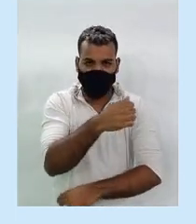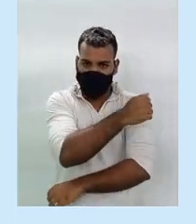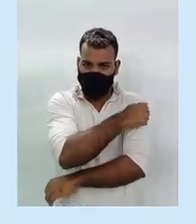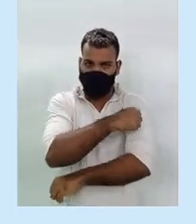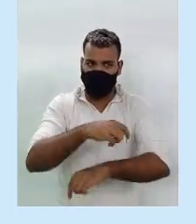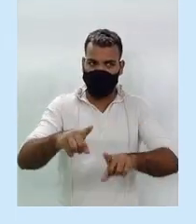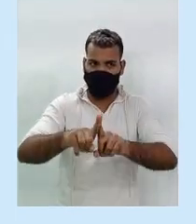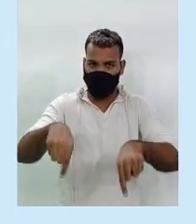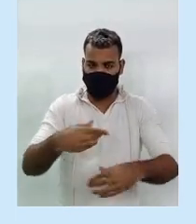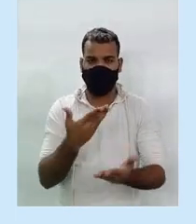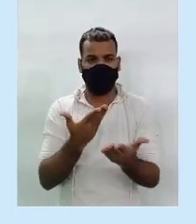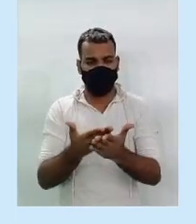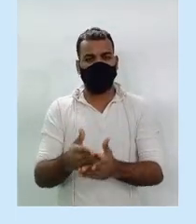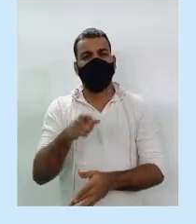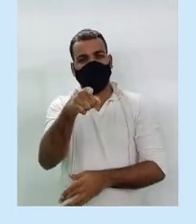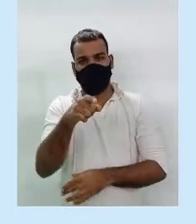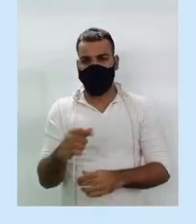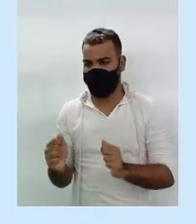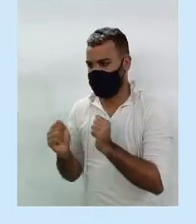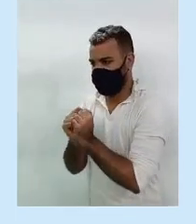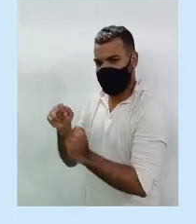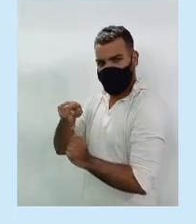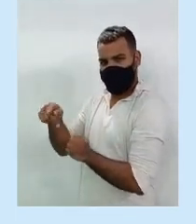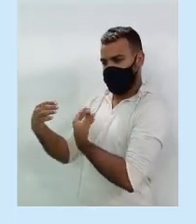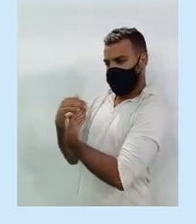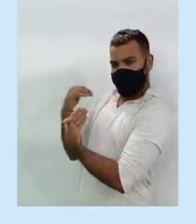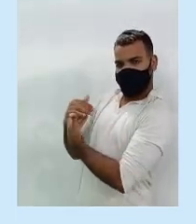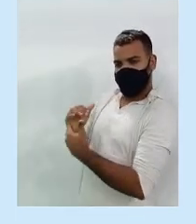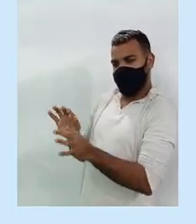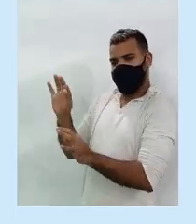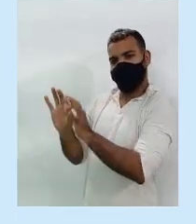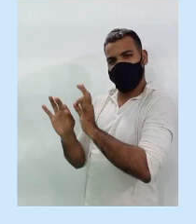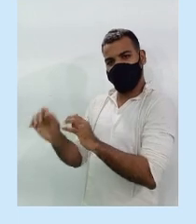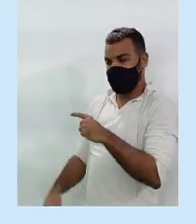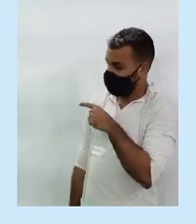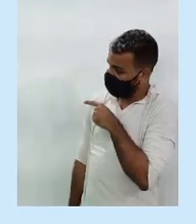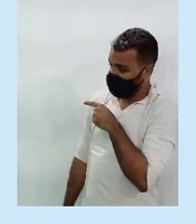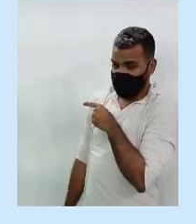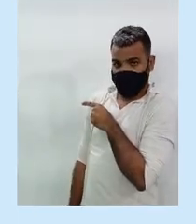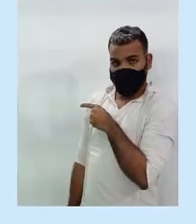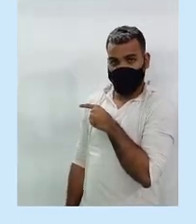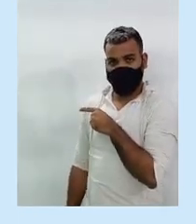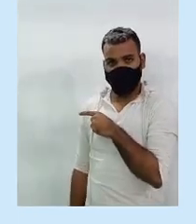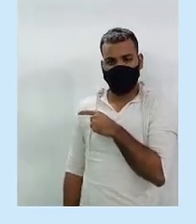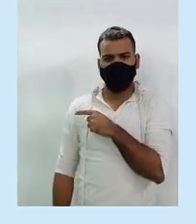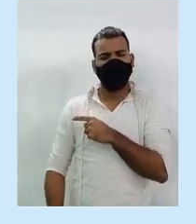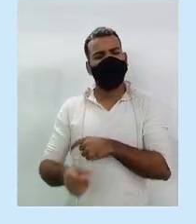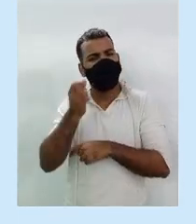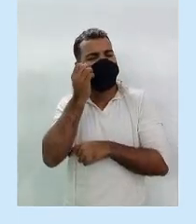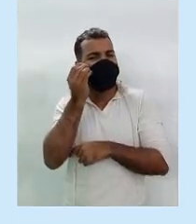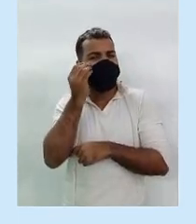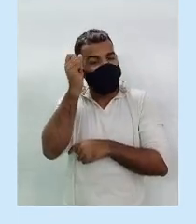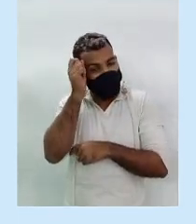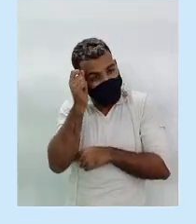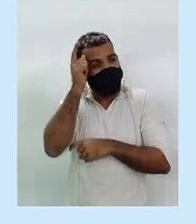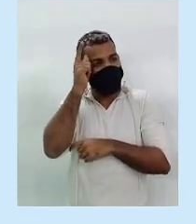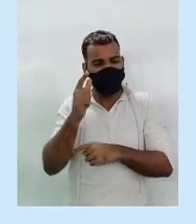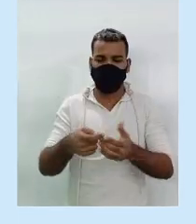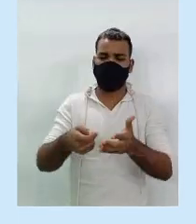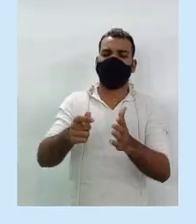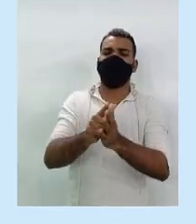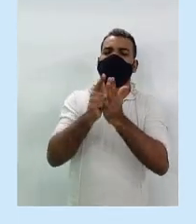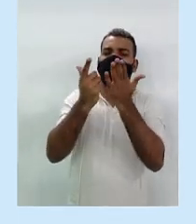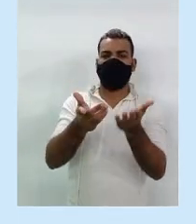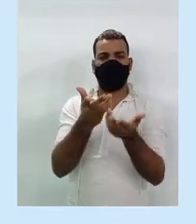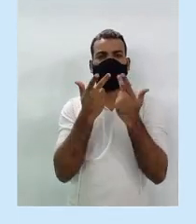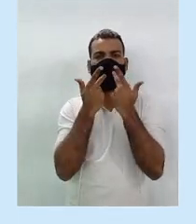de aula, vai justamente com o seu professor organizar um texto assim. Que tal criar um jornalzinho, como eu